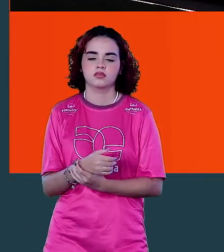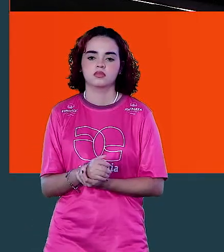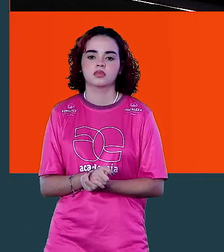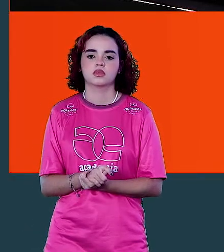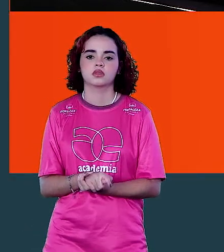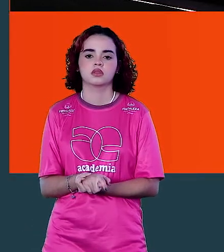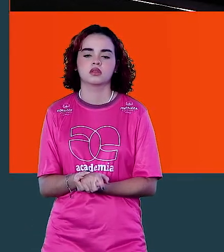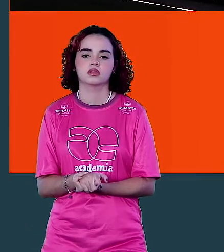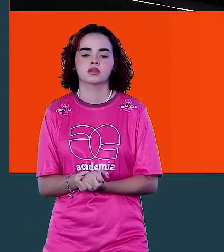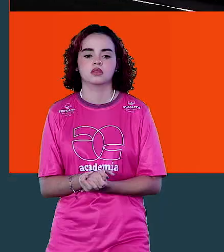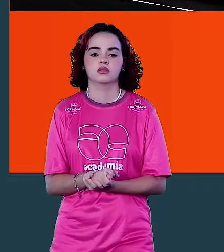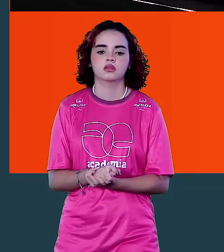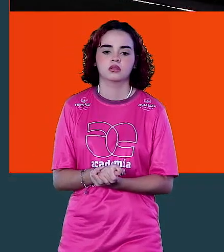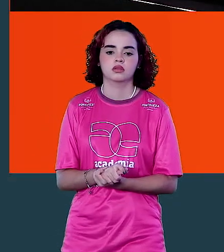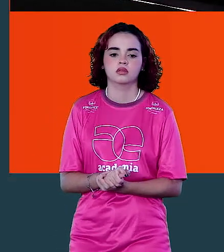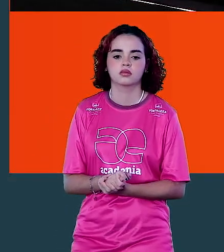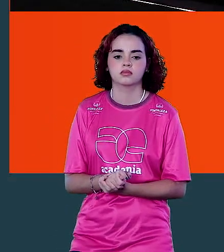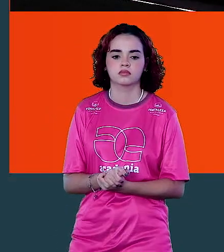Ó.